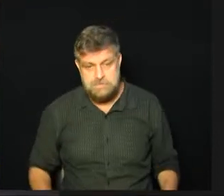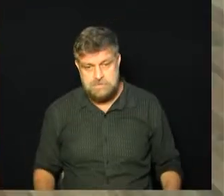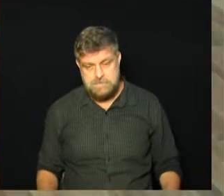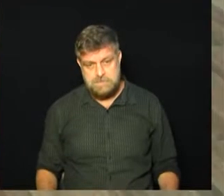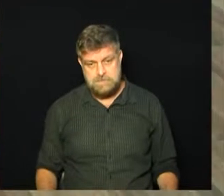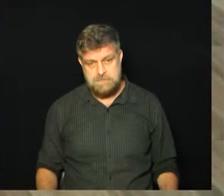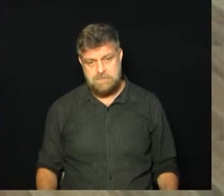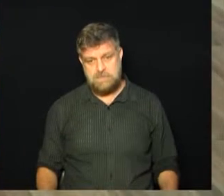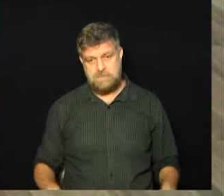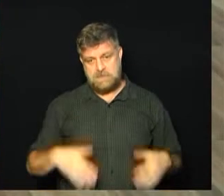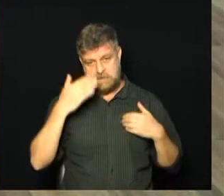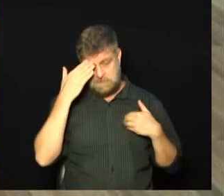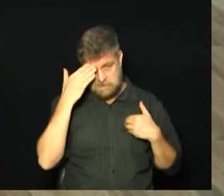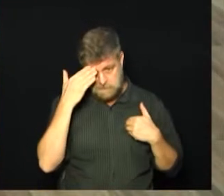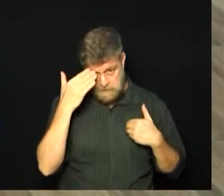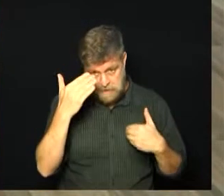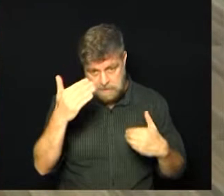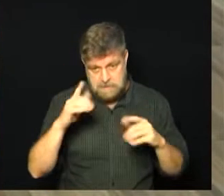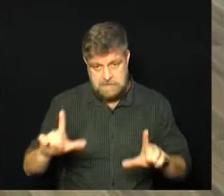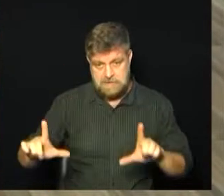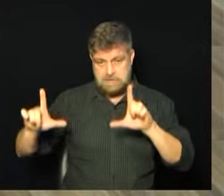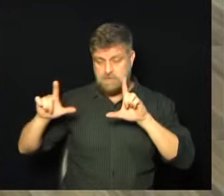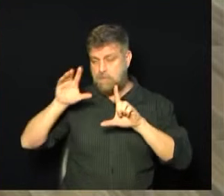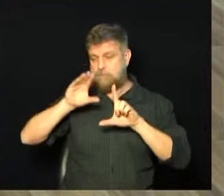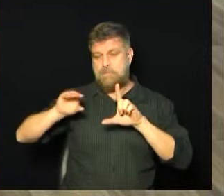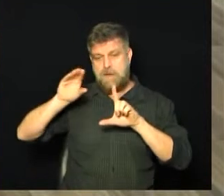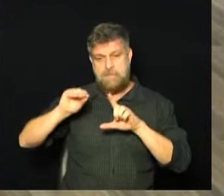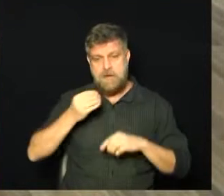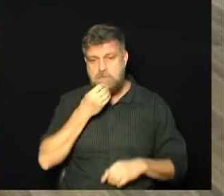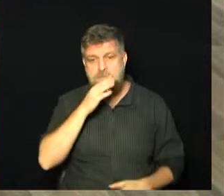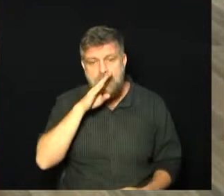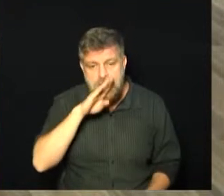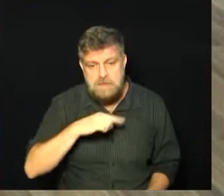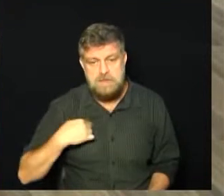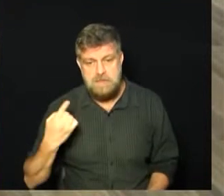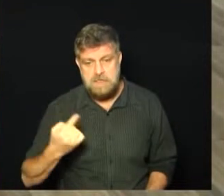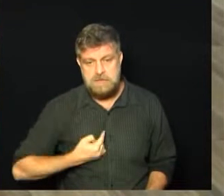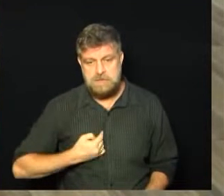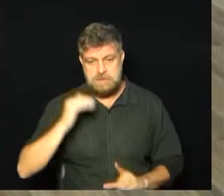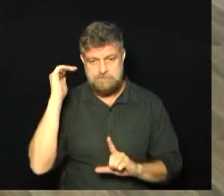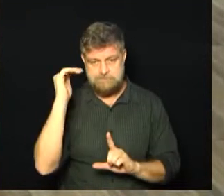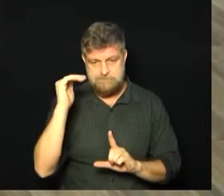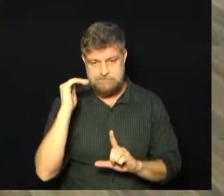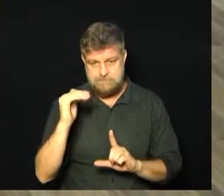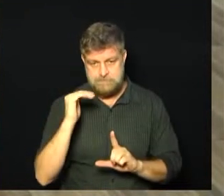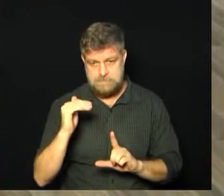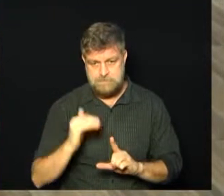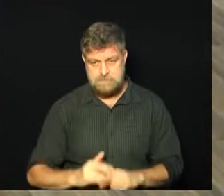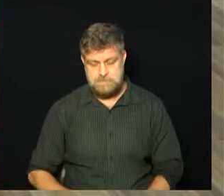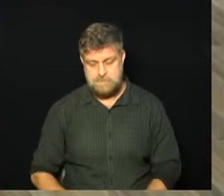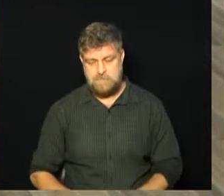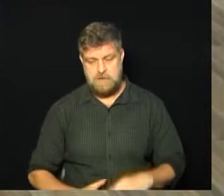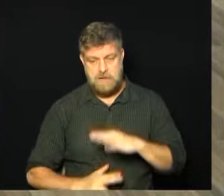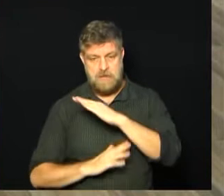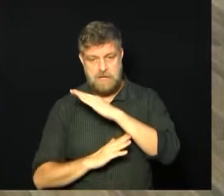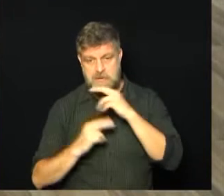Então, doutor André, a gente agradece a participação, uma boa tarde, e a gente vai seguir aqui com o nosso jornal e